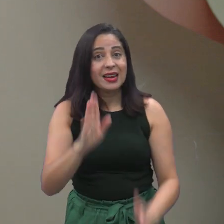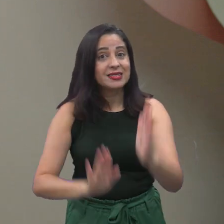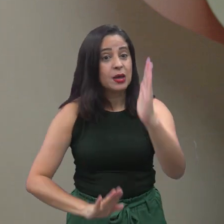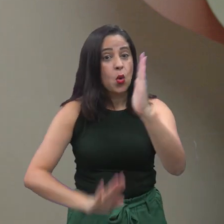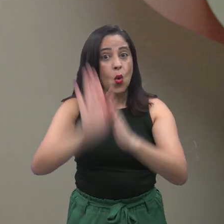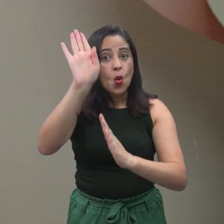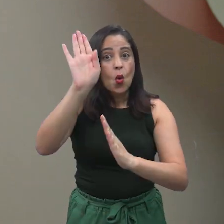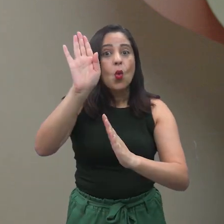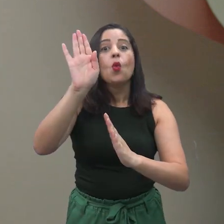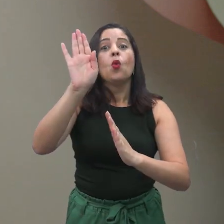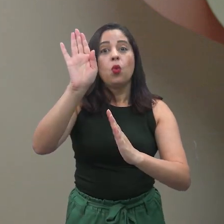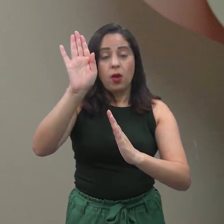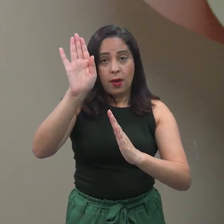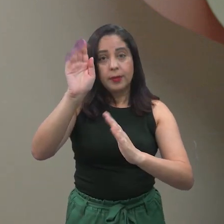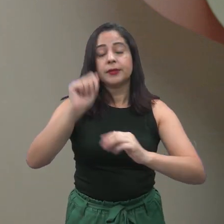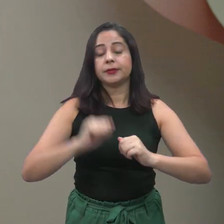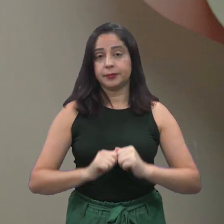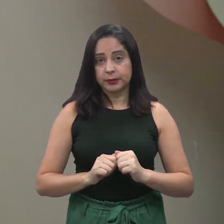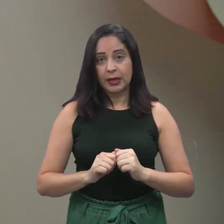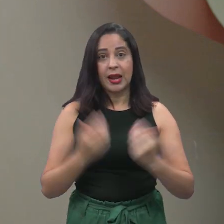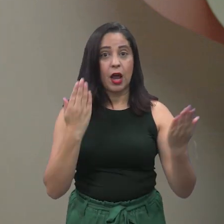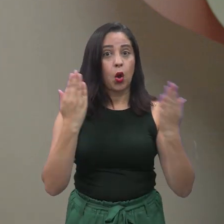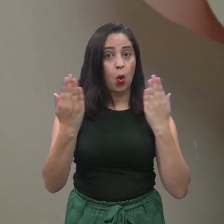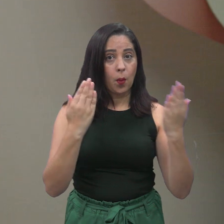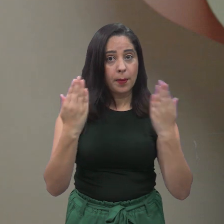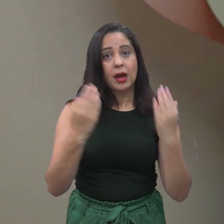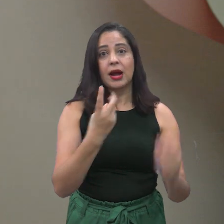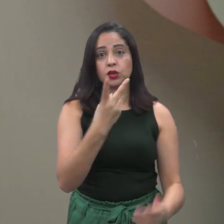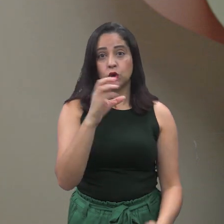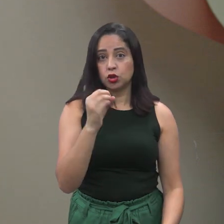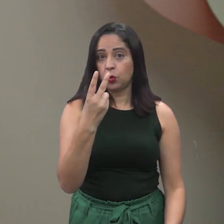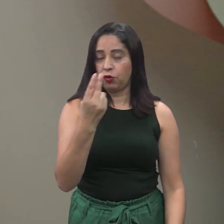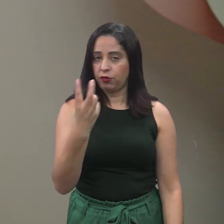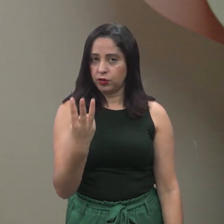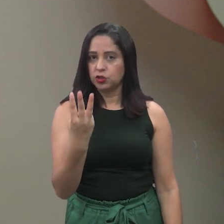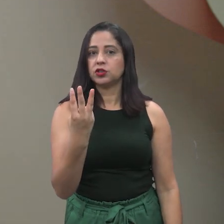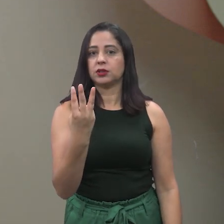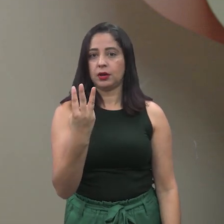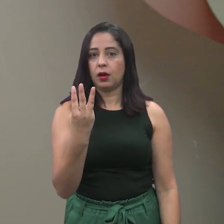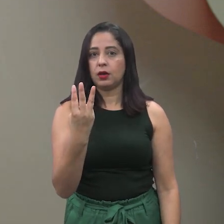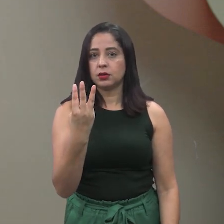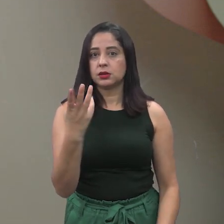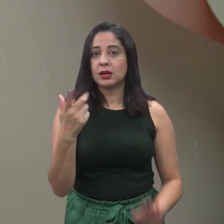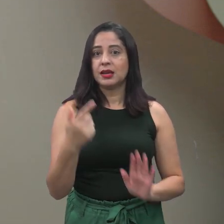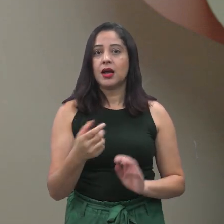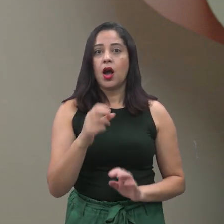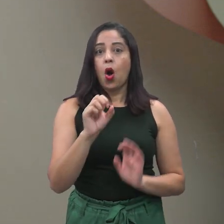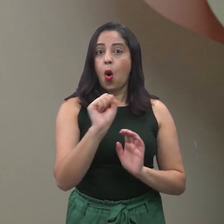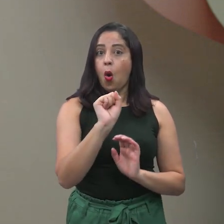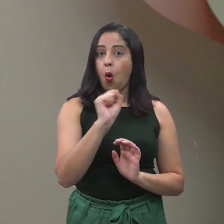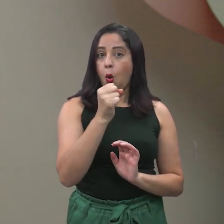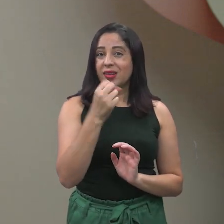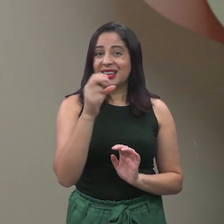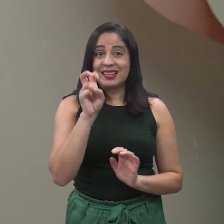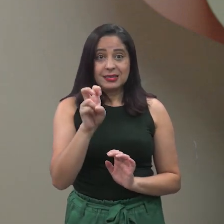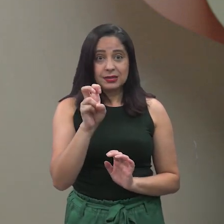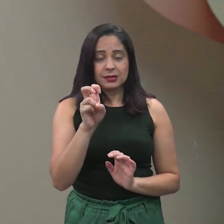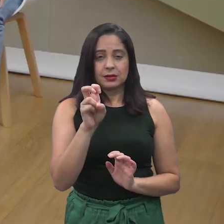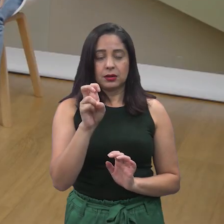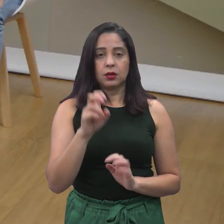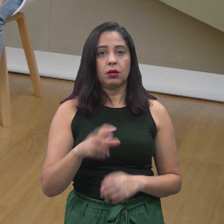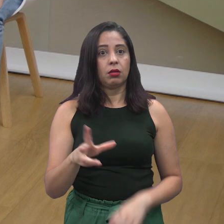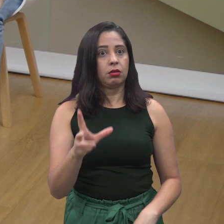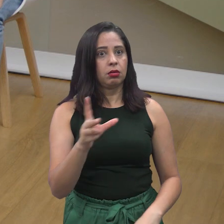183% maior do que o registrado no mesmo período em 2023, quando foram apontados 85